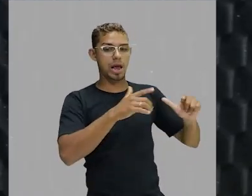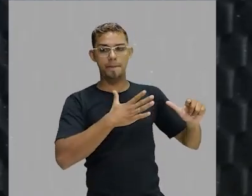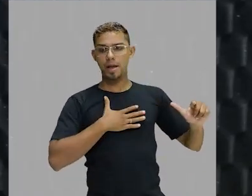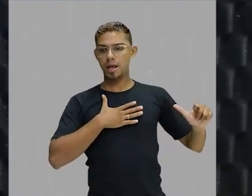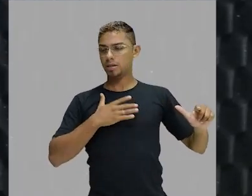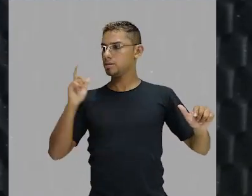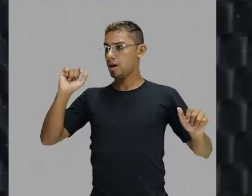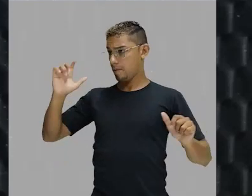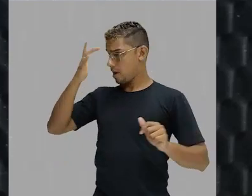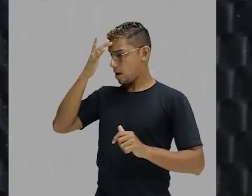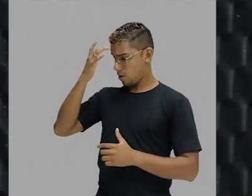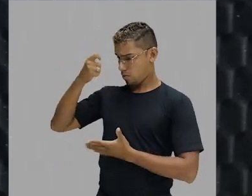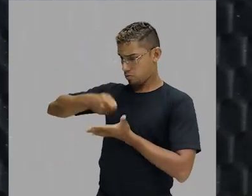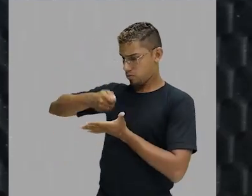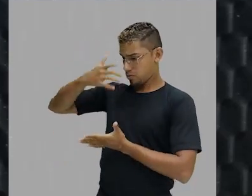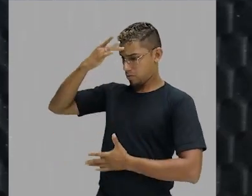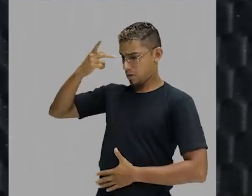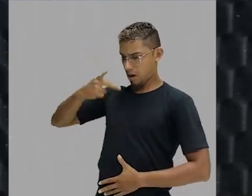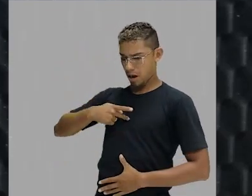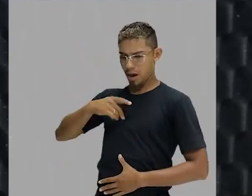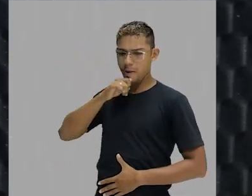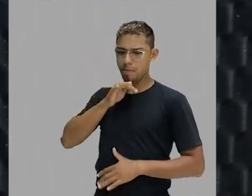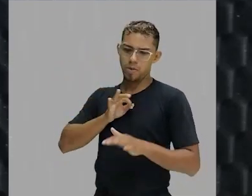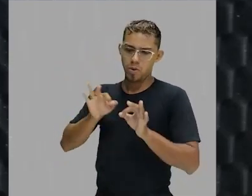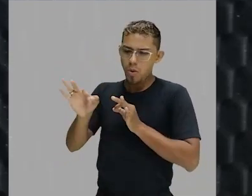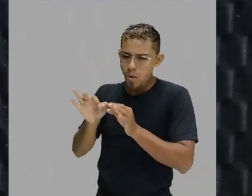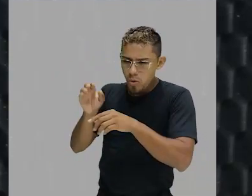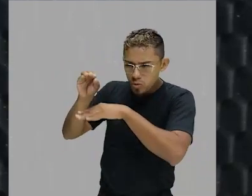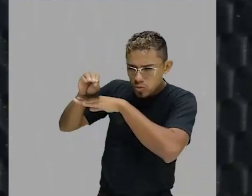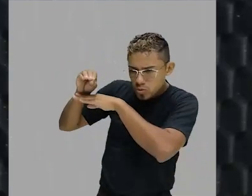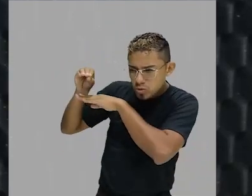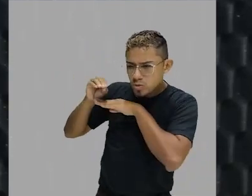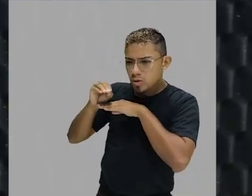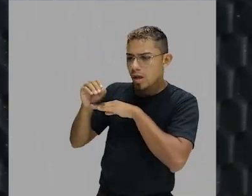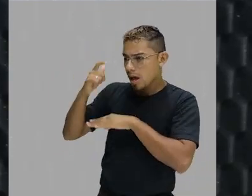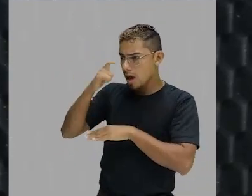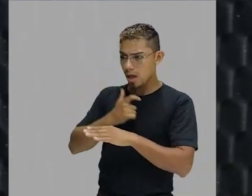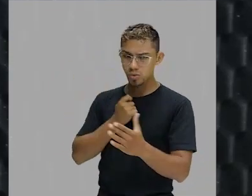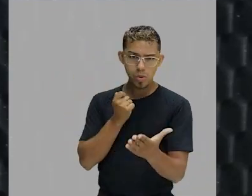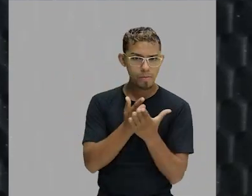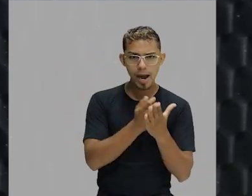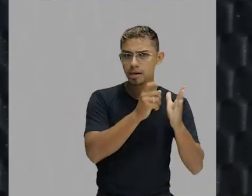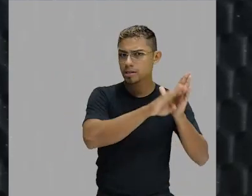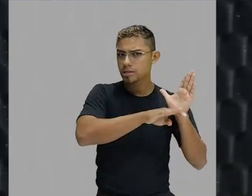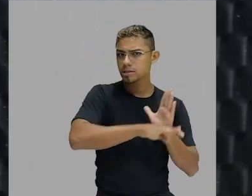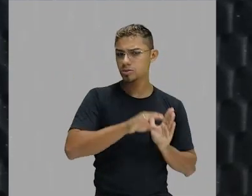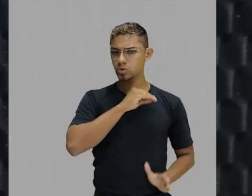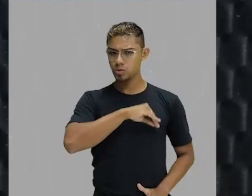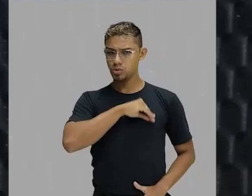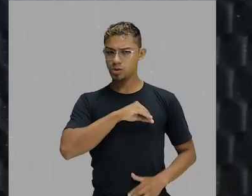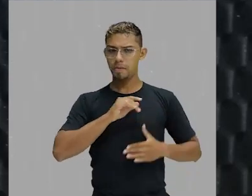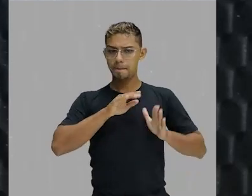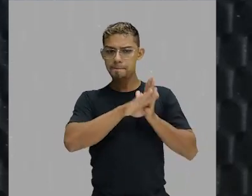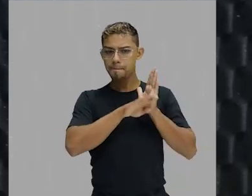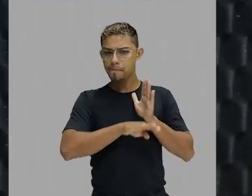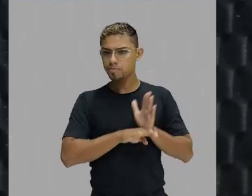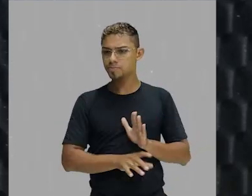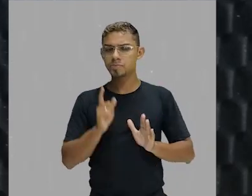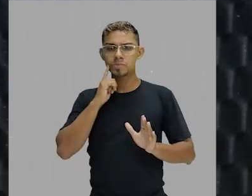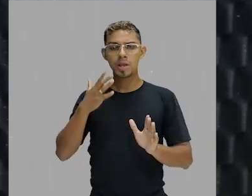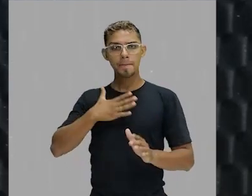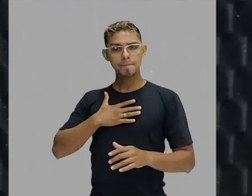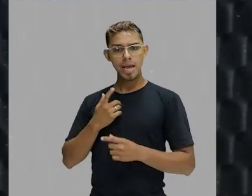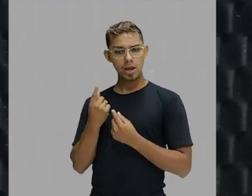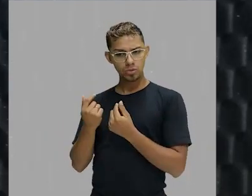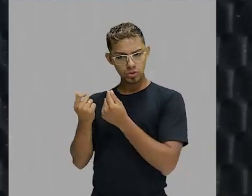obrigação sua em manter a estrutura que você está pagando, entenda. É uma logística muito simples. É meu dinheiro para